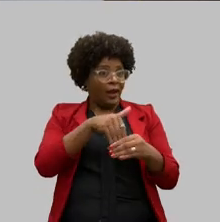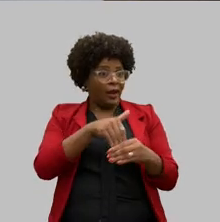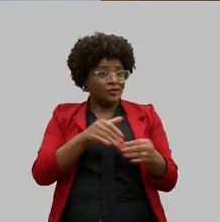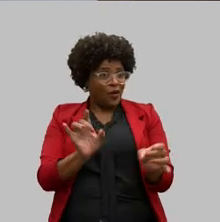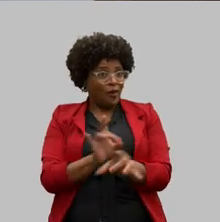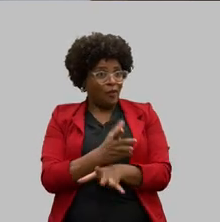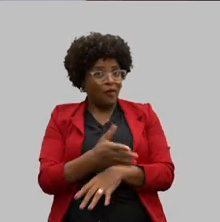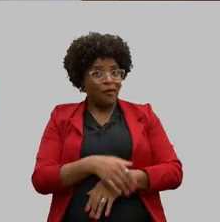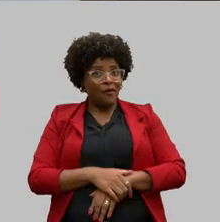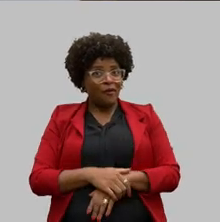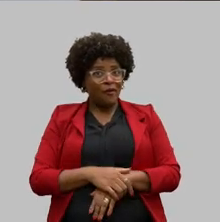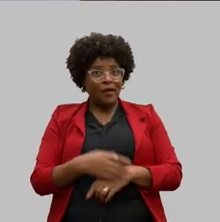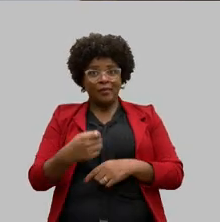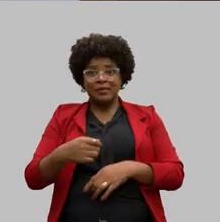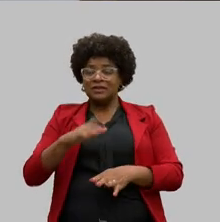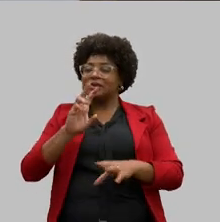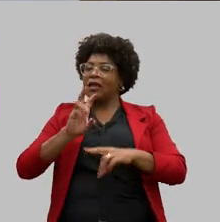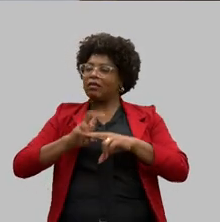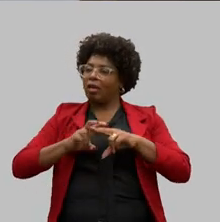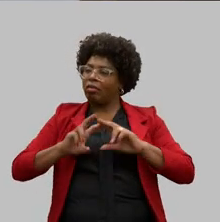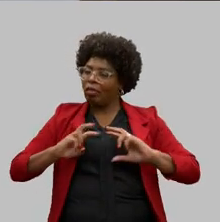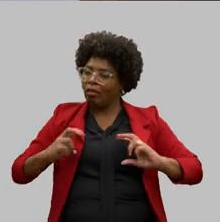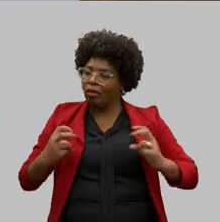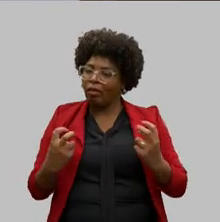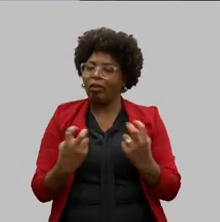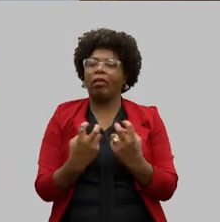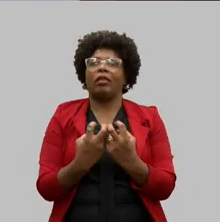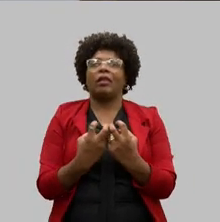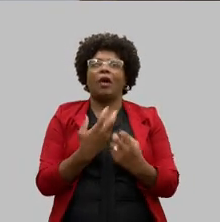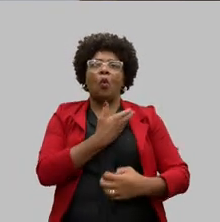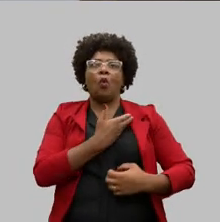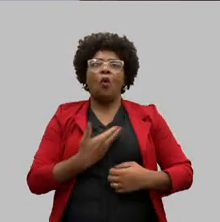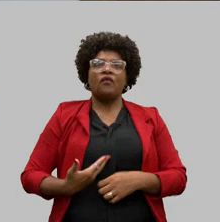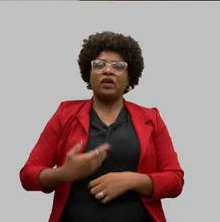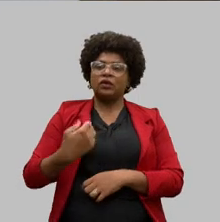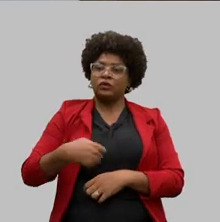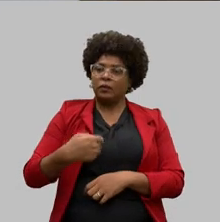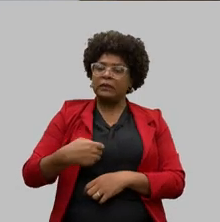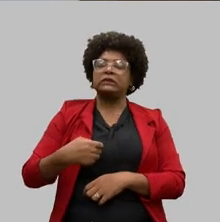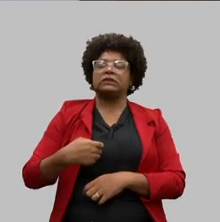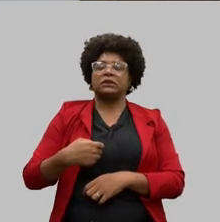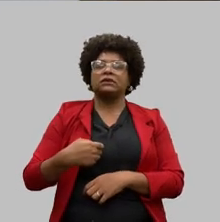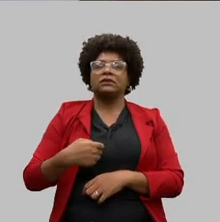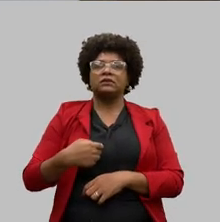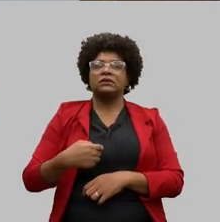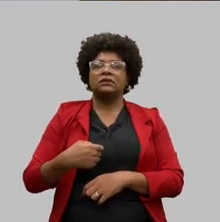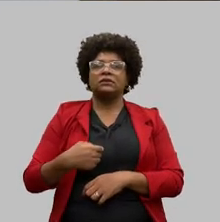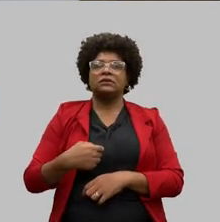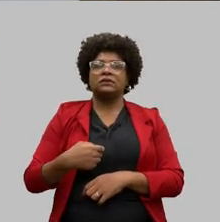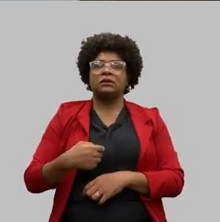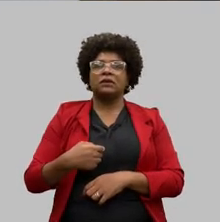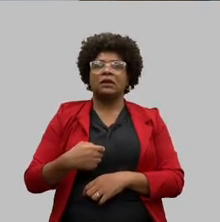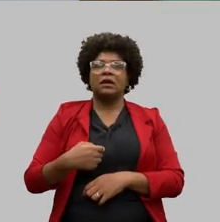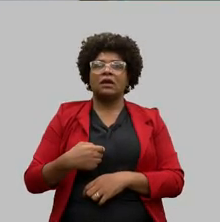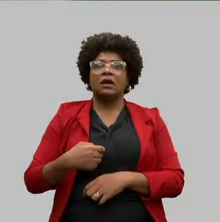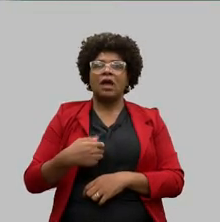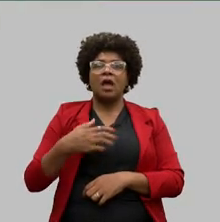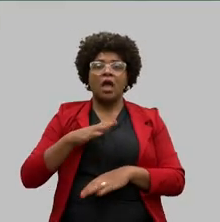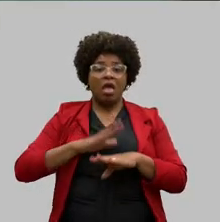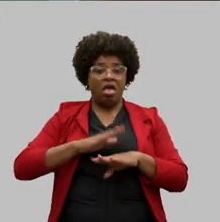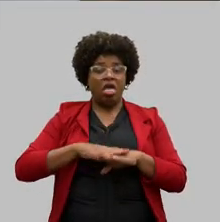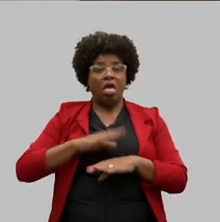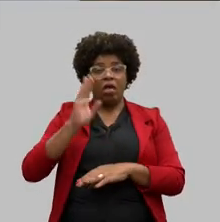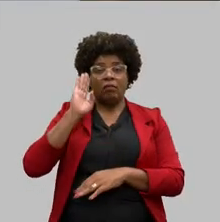precisa sentar todo mundo Governador precisa o boné eu eu passei mal essa noite eu fui